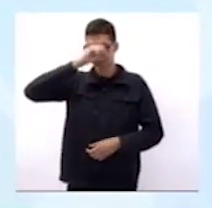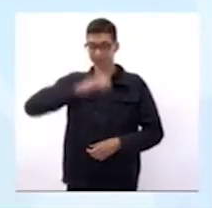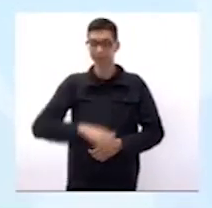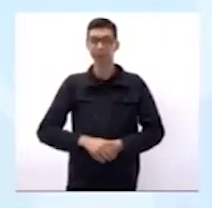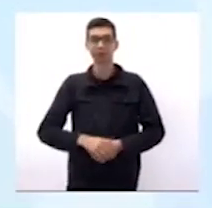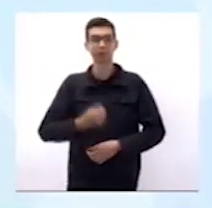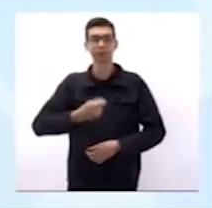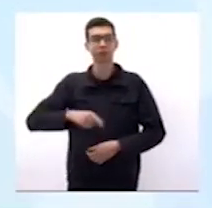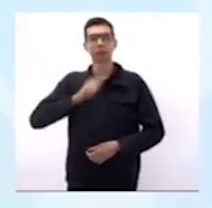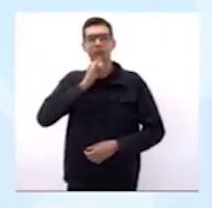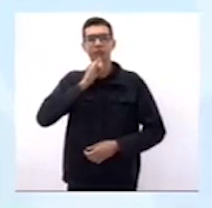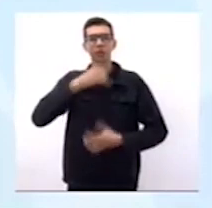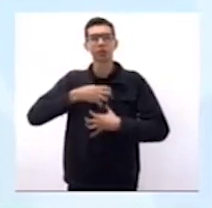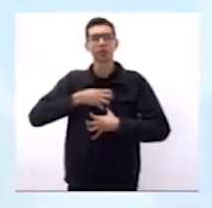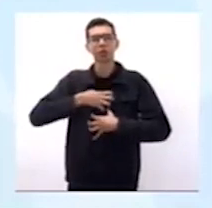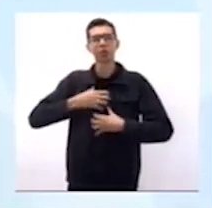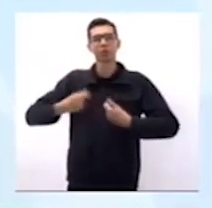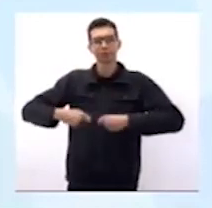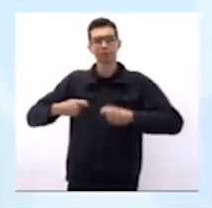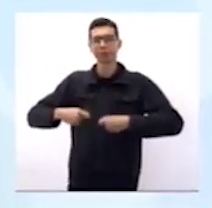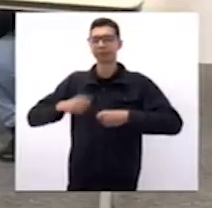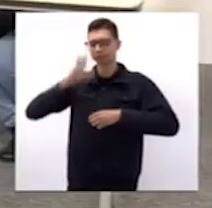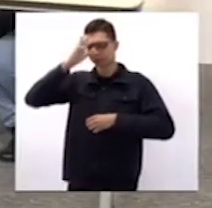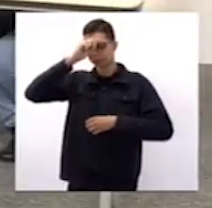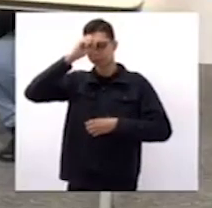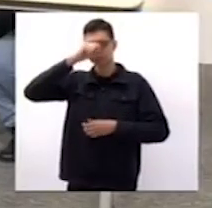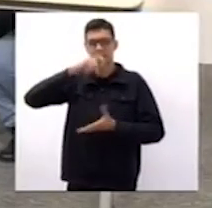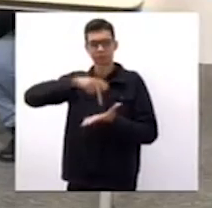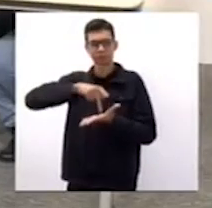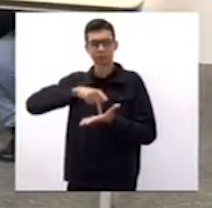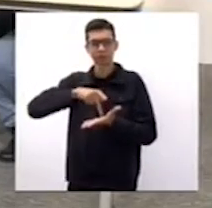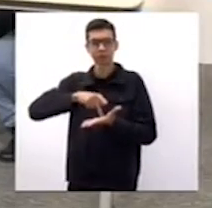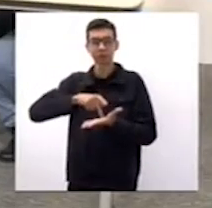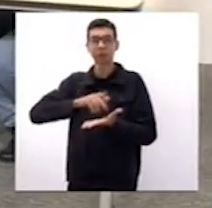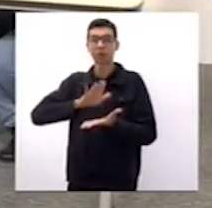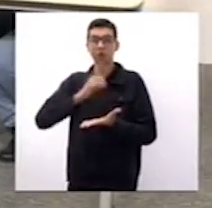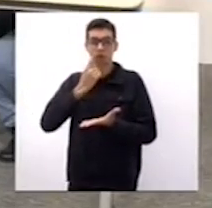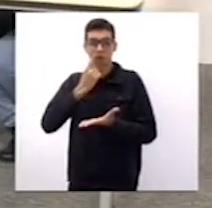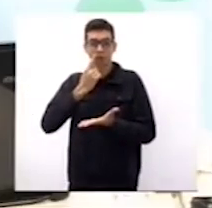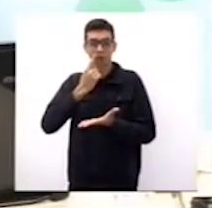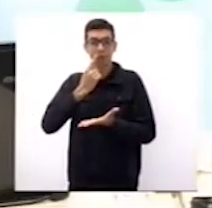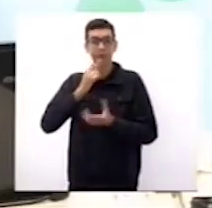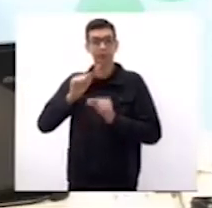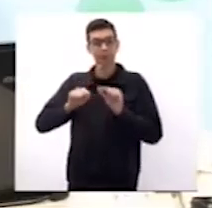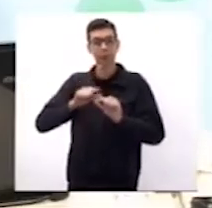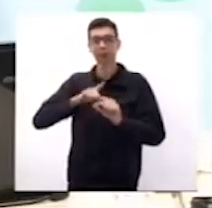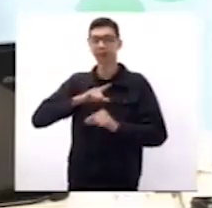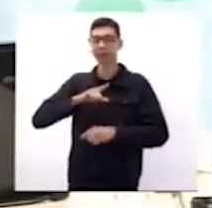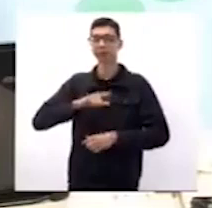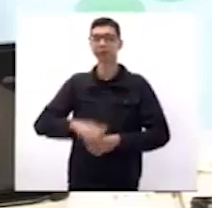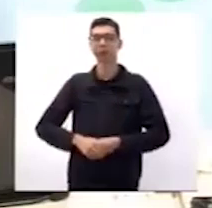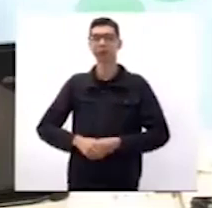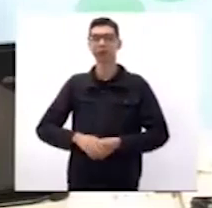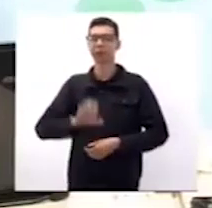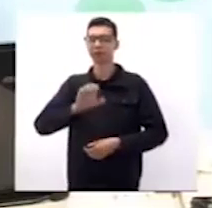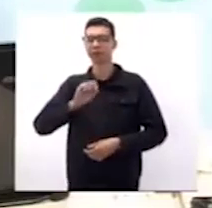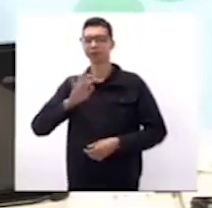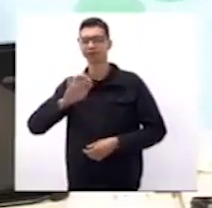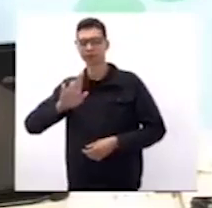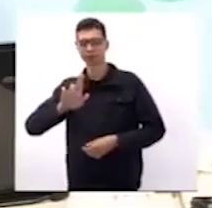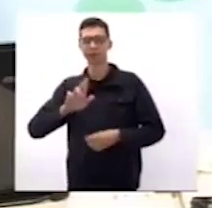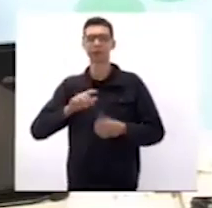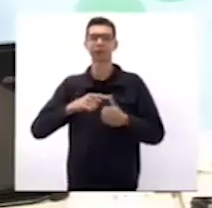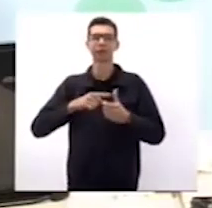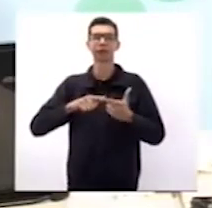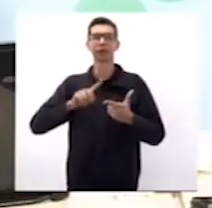necessidade de aprendizado significativo. Também temos aqui, Divino, Esther, Verônica, Henrique